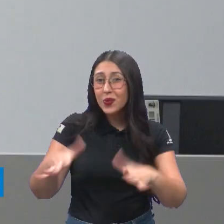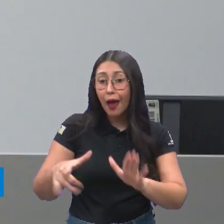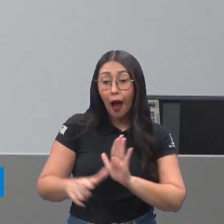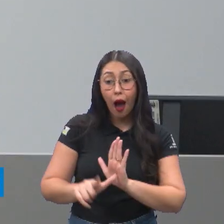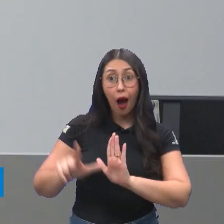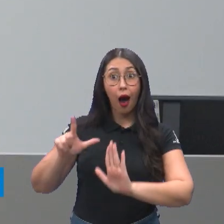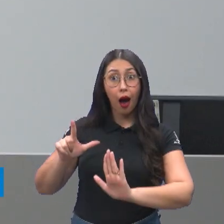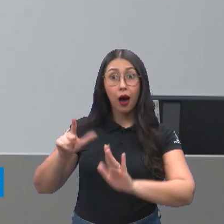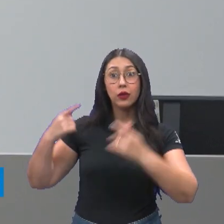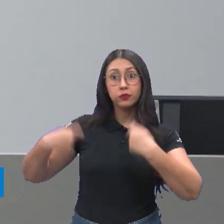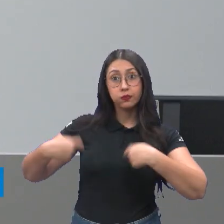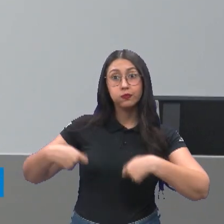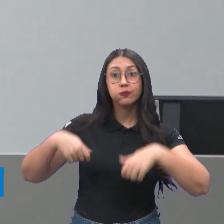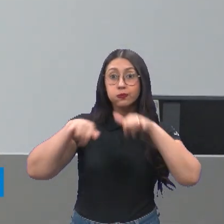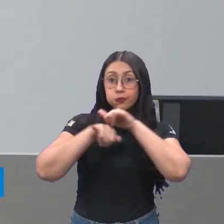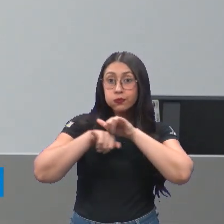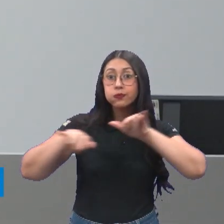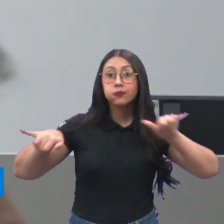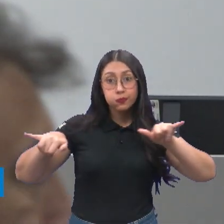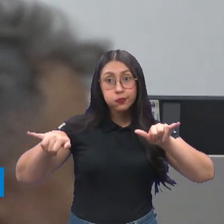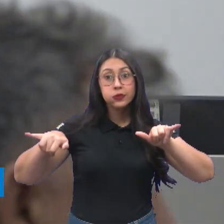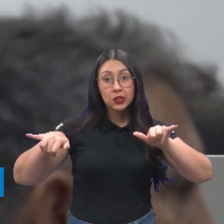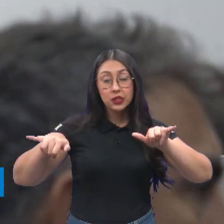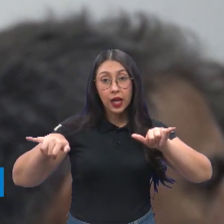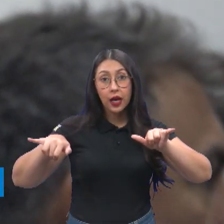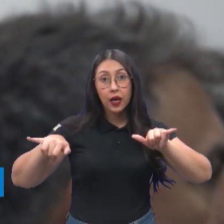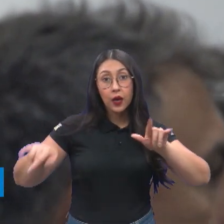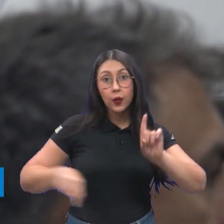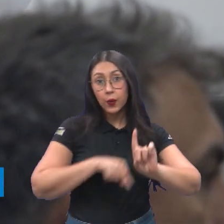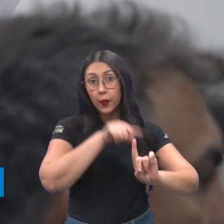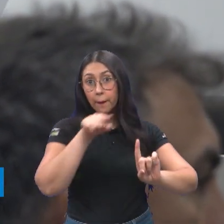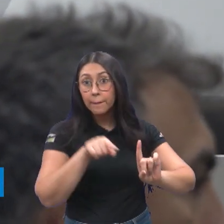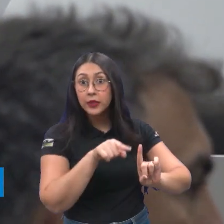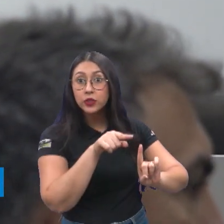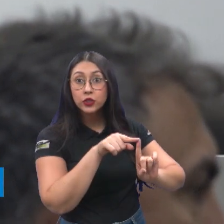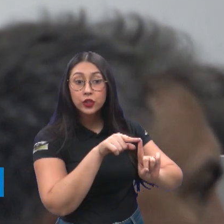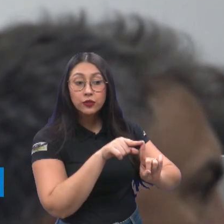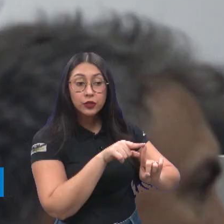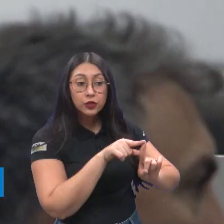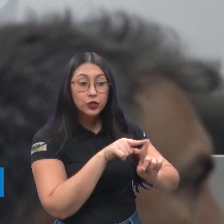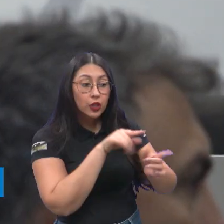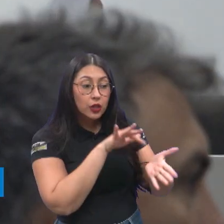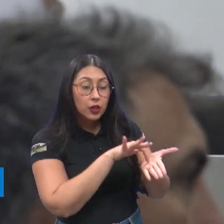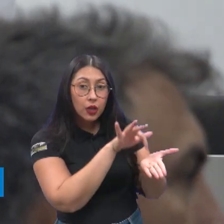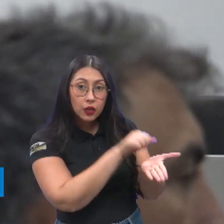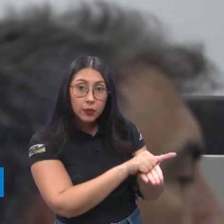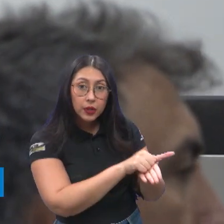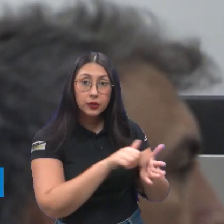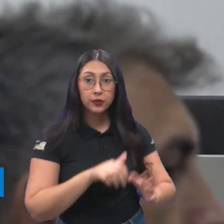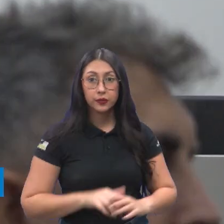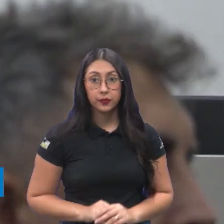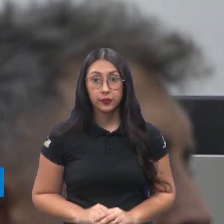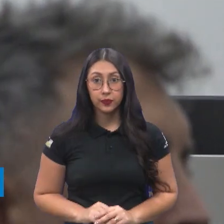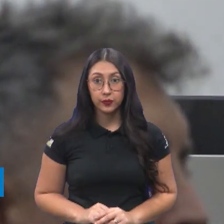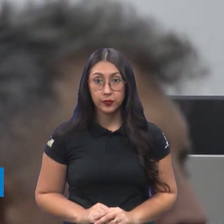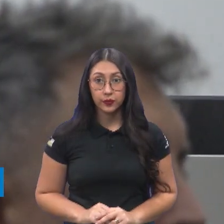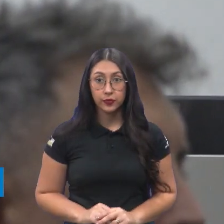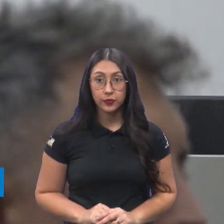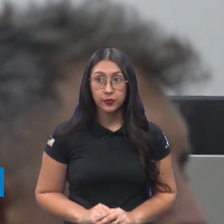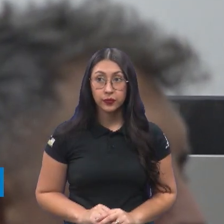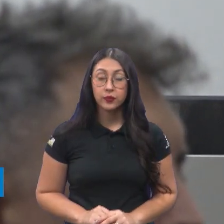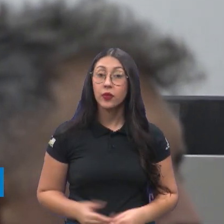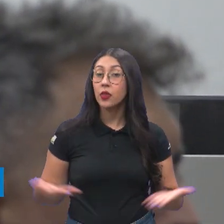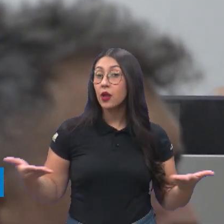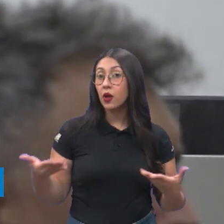avisadas, comunicadas no microfone antes do início de cada votação. Em votação,